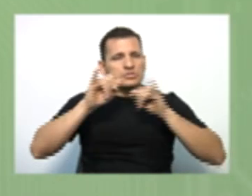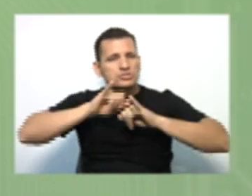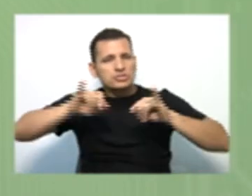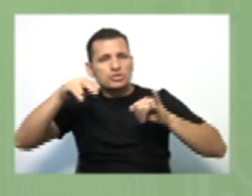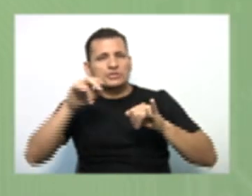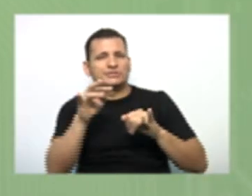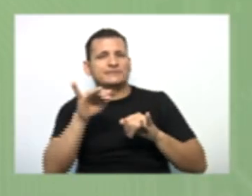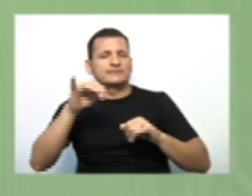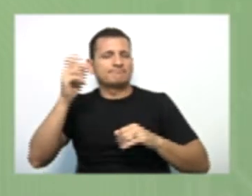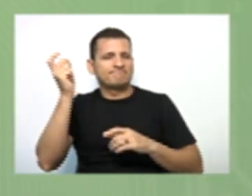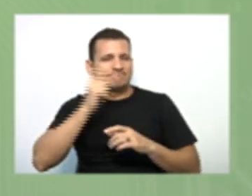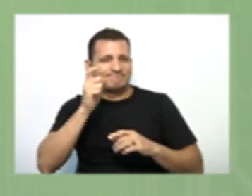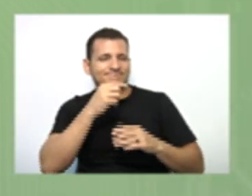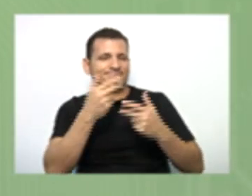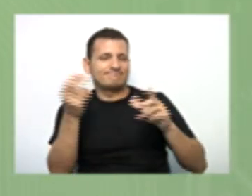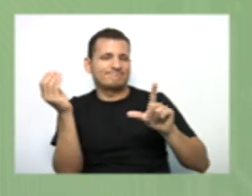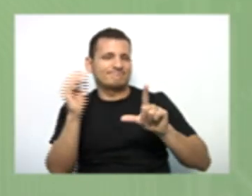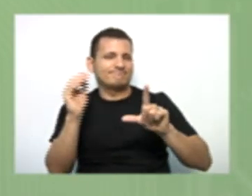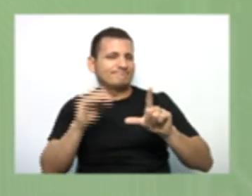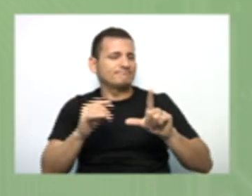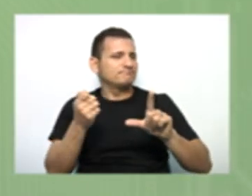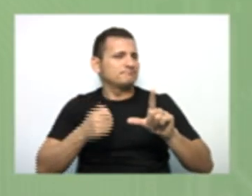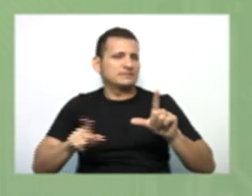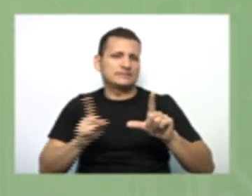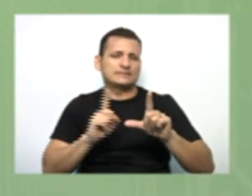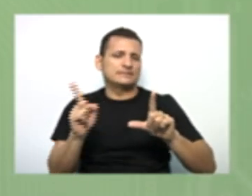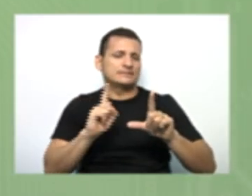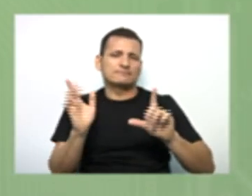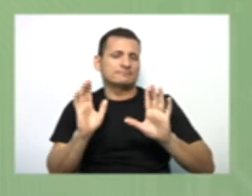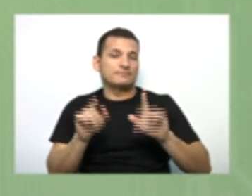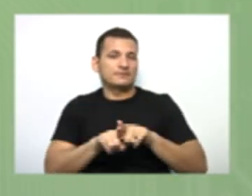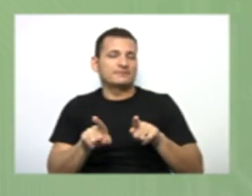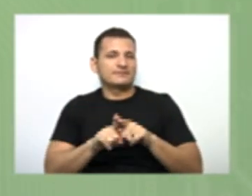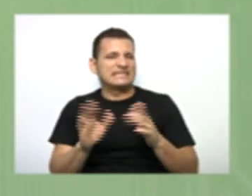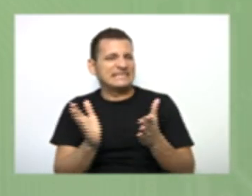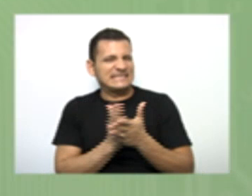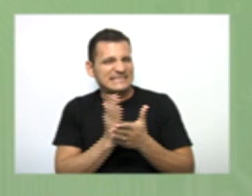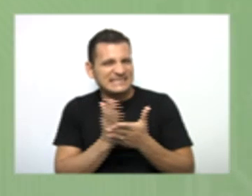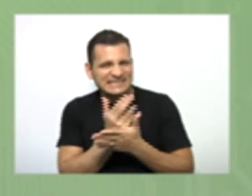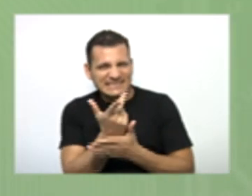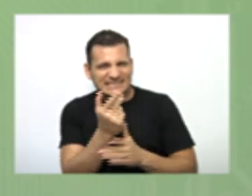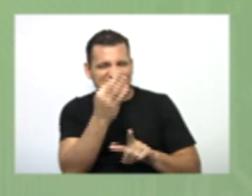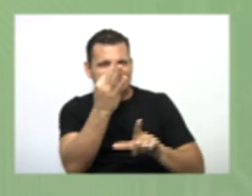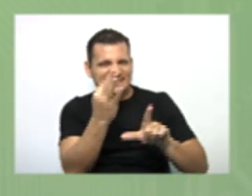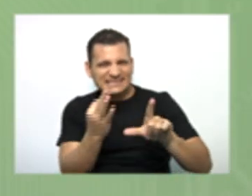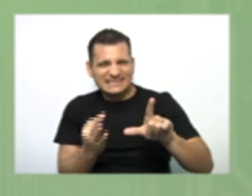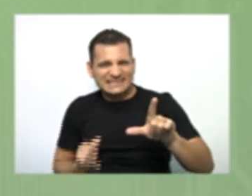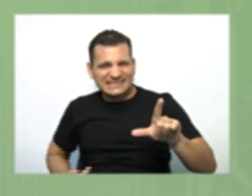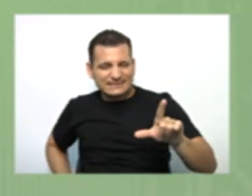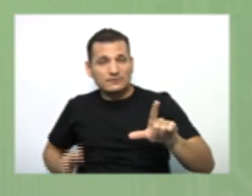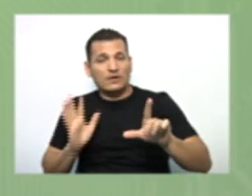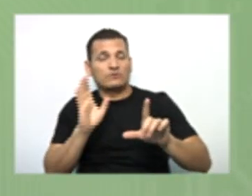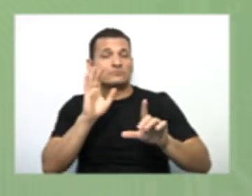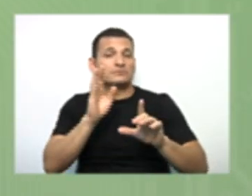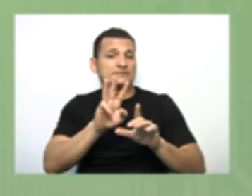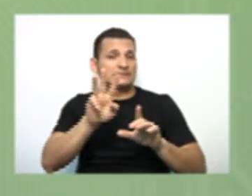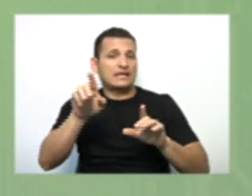mentirosas. Não há necessidade de escrever, ó, um livro. Lembre-se que o site deve ser objetivo